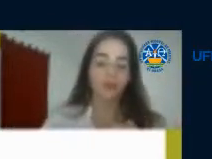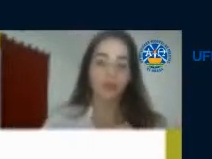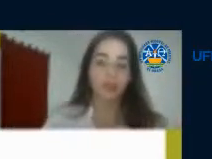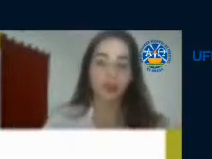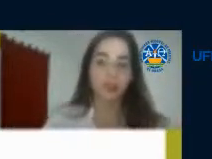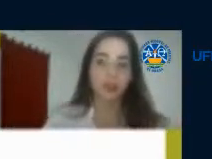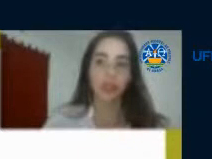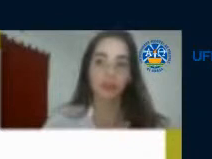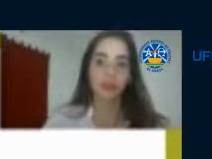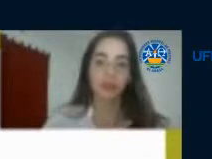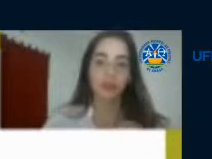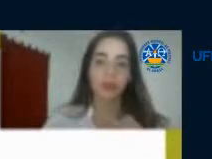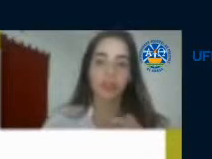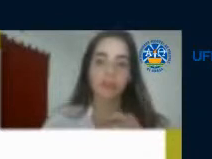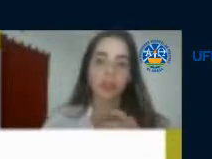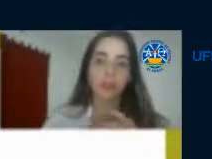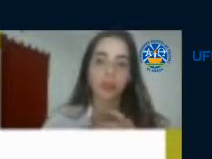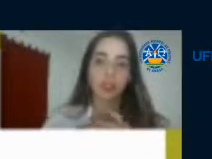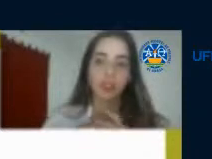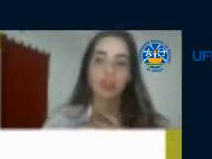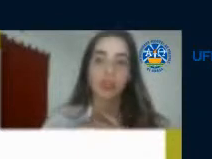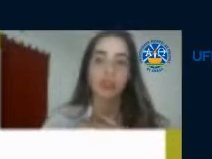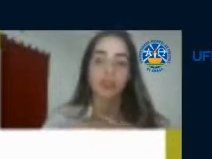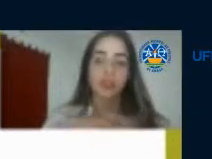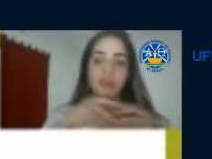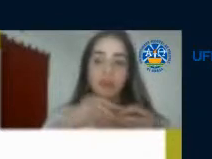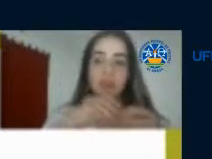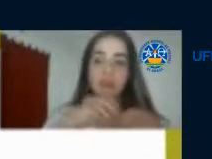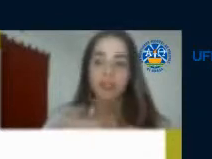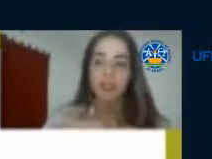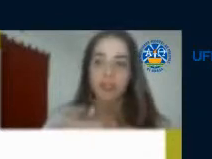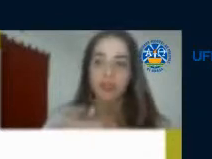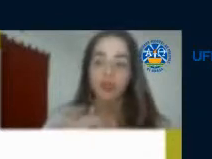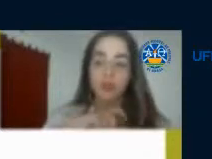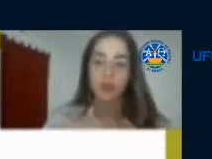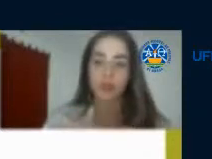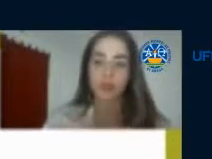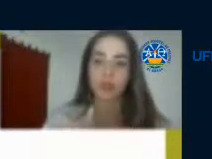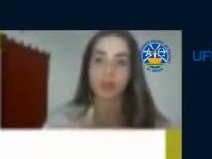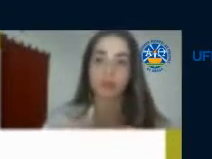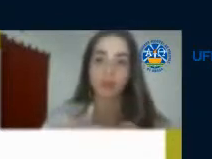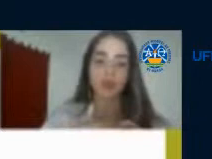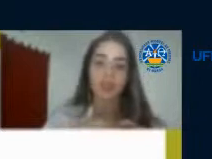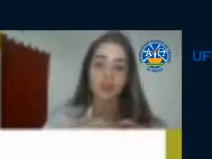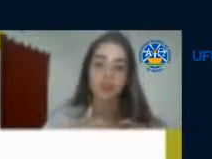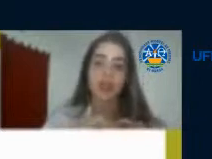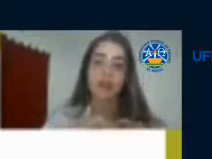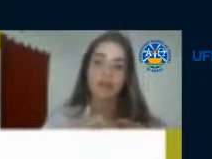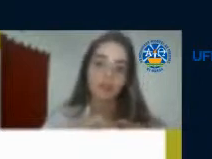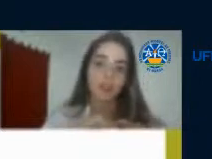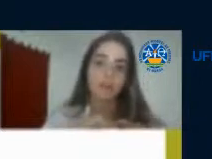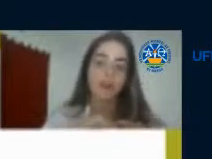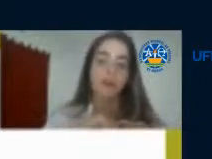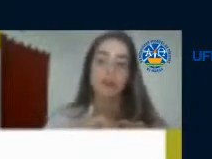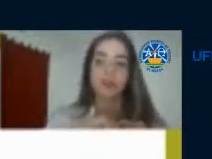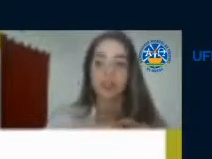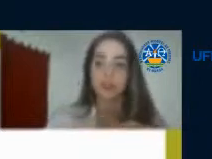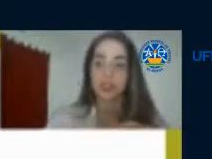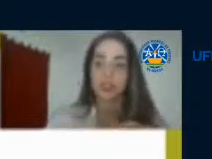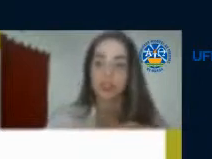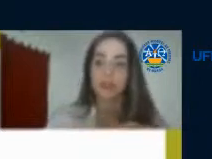os professores e os alunos para participar do projeto. Nós tivemos capacitação sobre o assunto, depois coletamos garrafas PET